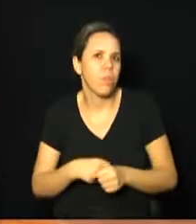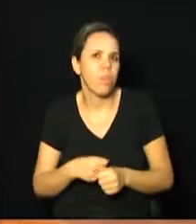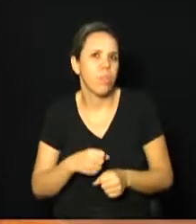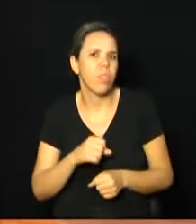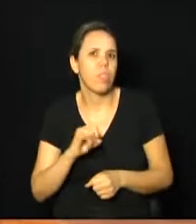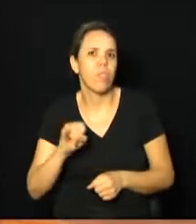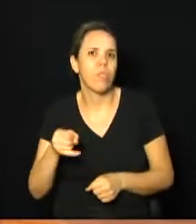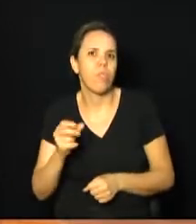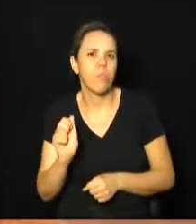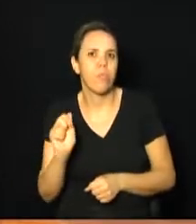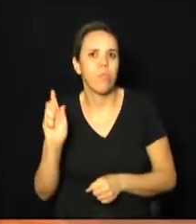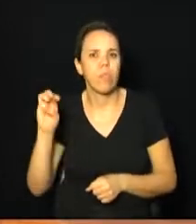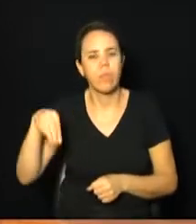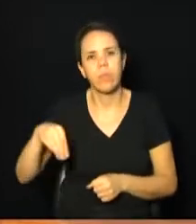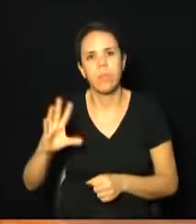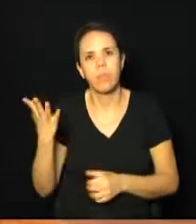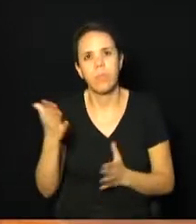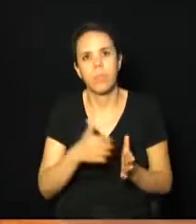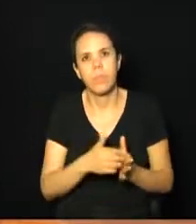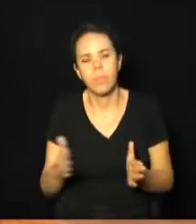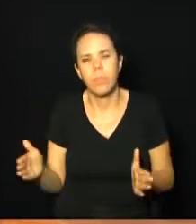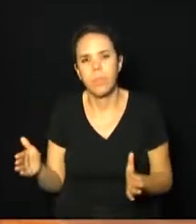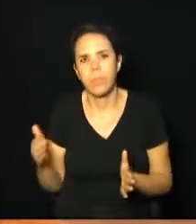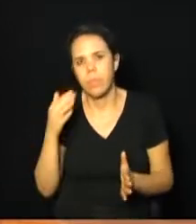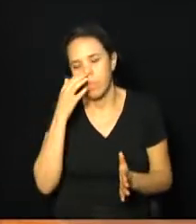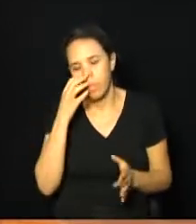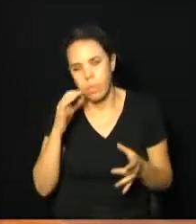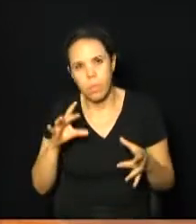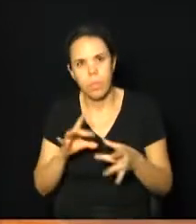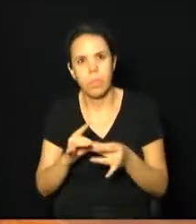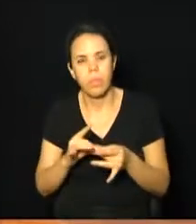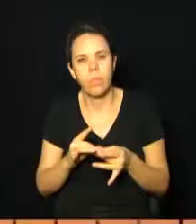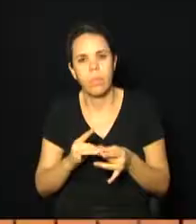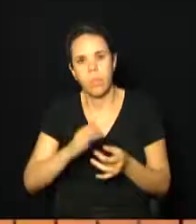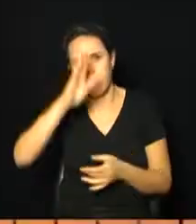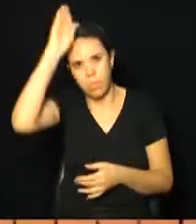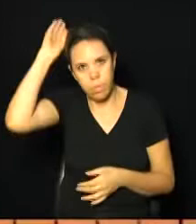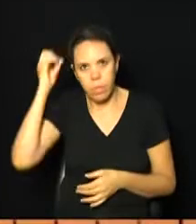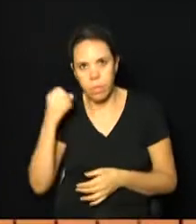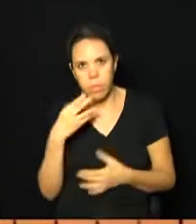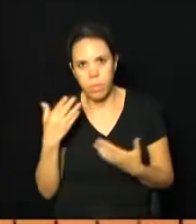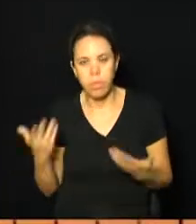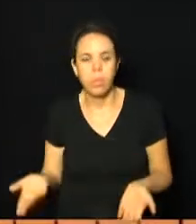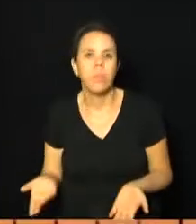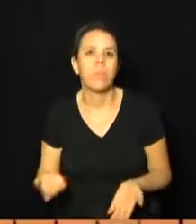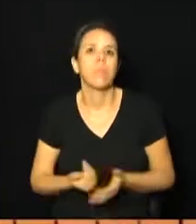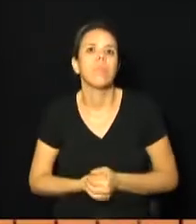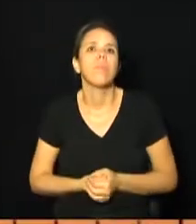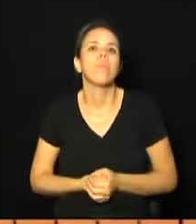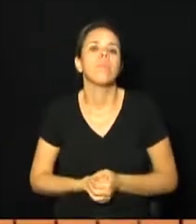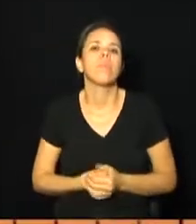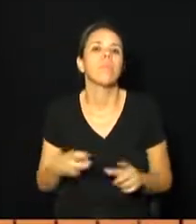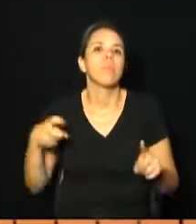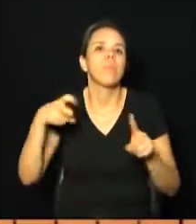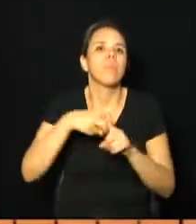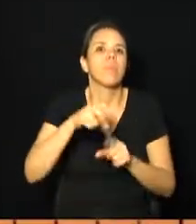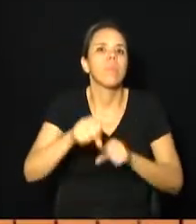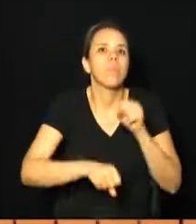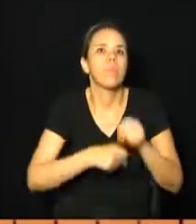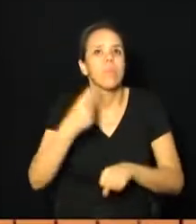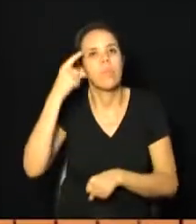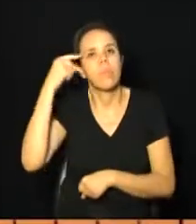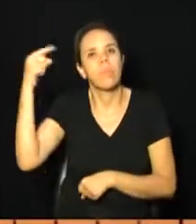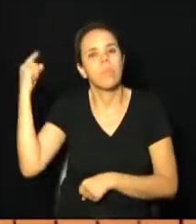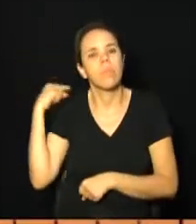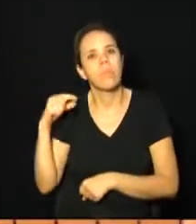muito recorrentes, né? Essa área essa parceria com o bombeiro foi muito boa, exatamente na questão até desses acidentes de ciclista. Outro dia foi